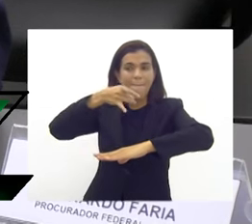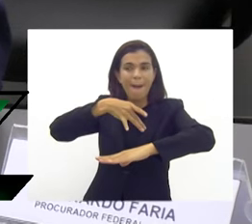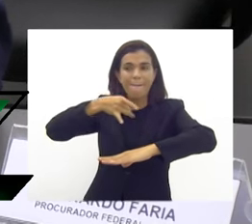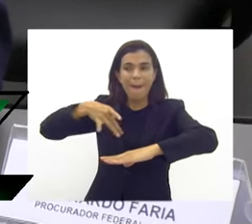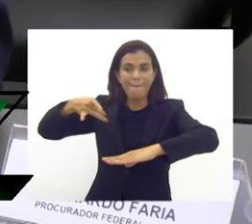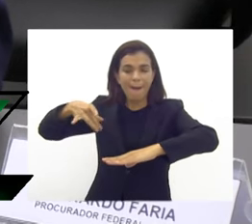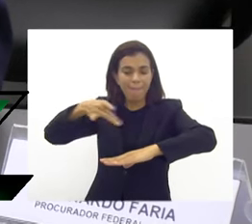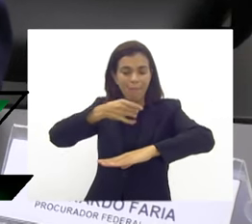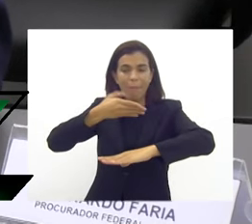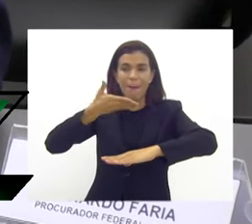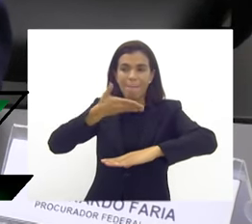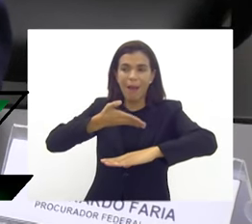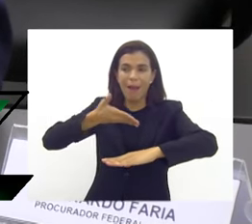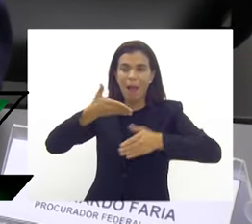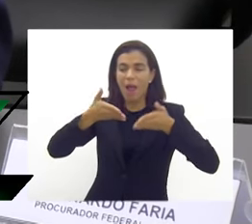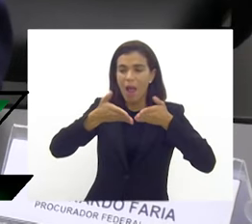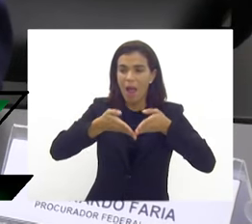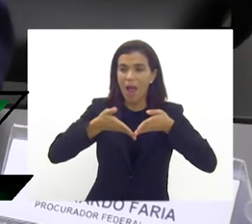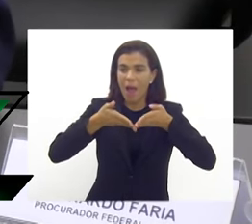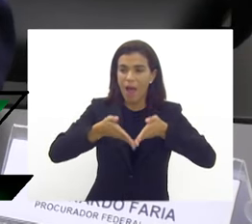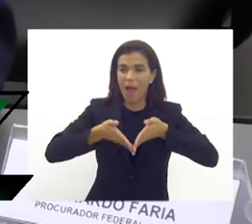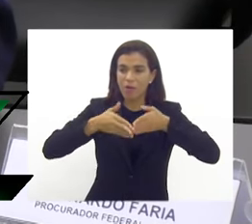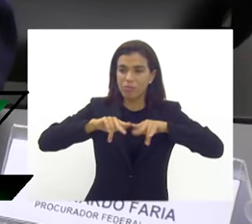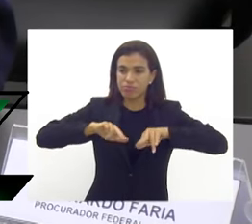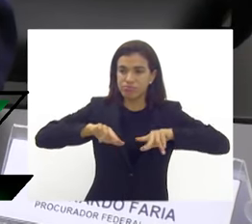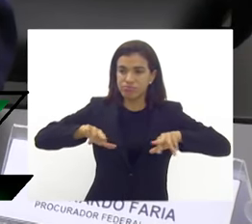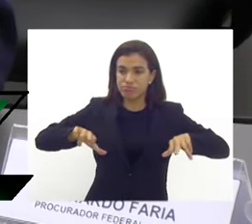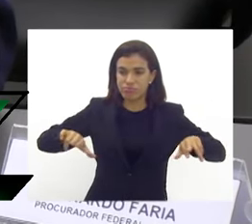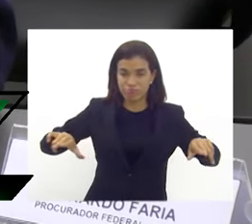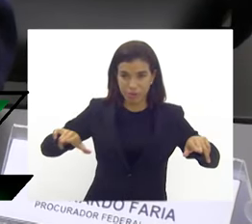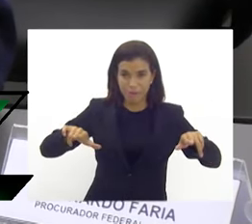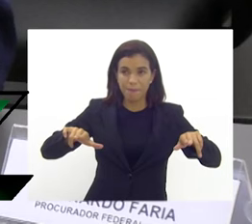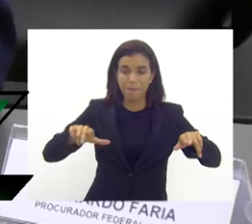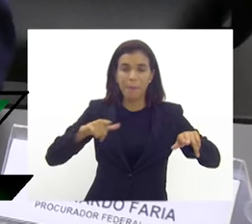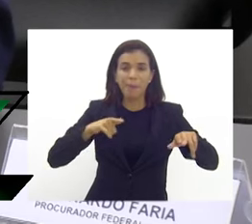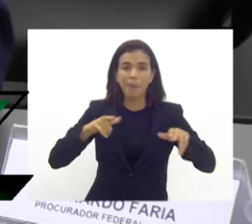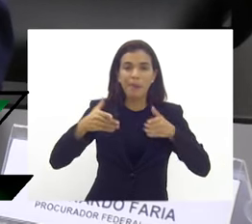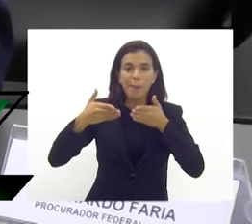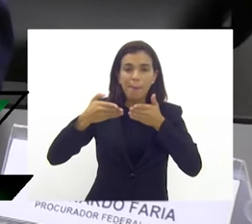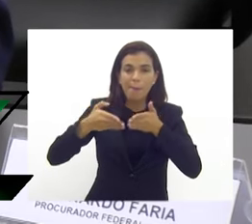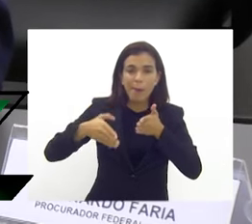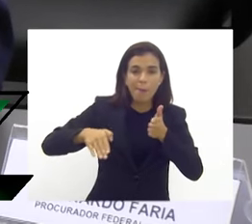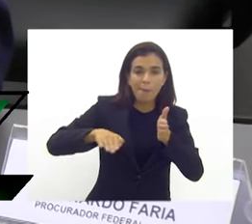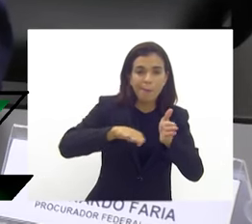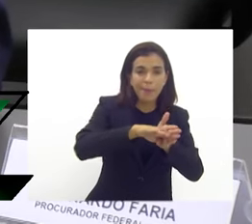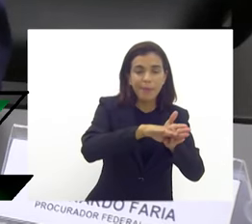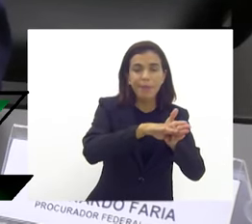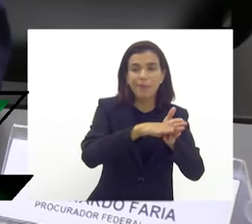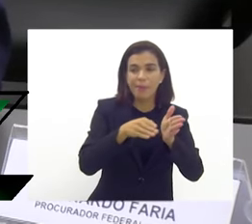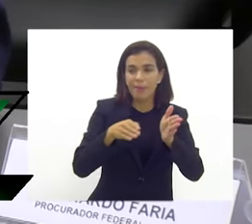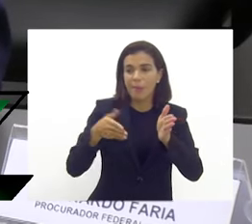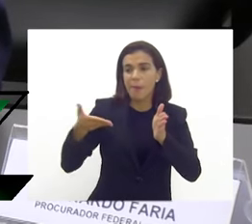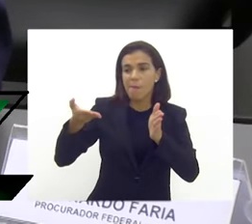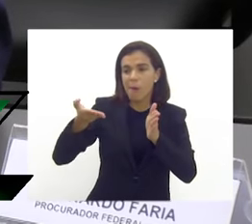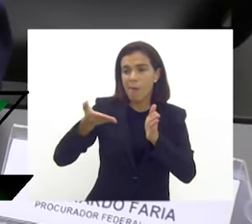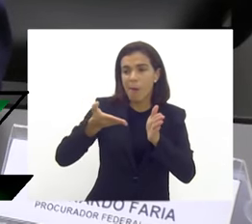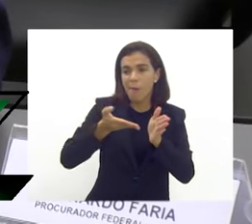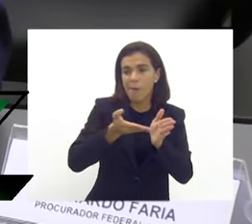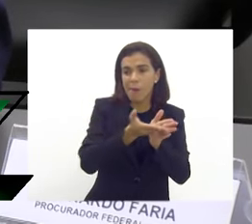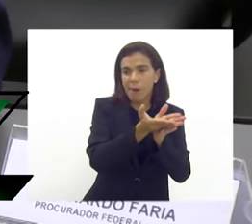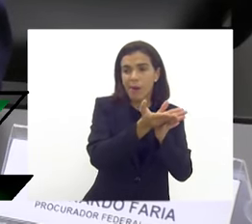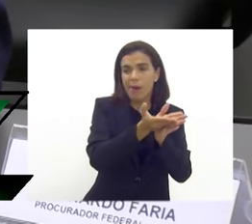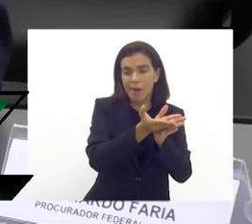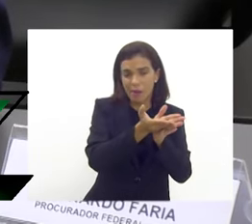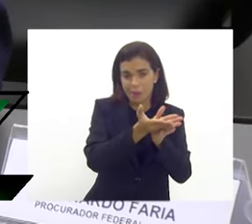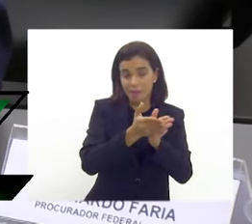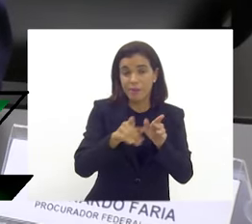porque é uma área com grande concentração de atividades portuárias e e deesa e de pesca